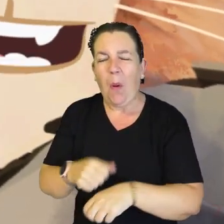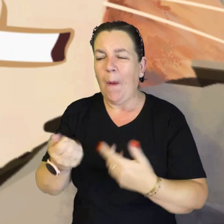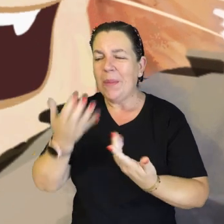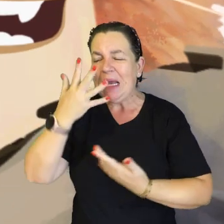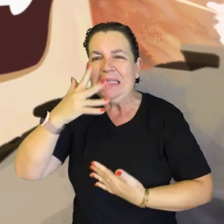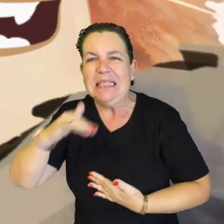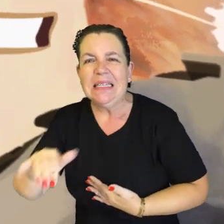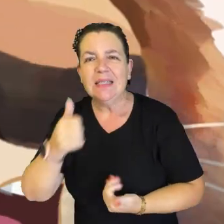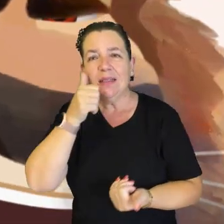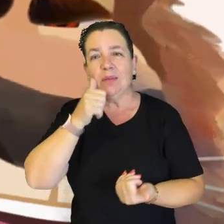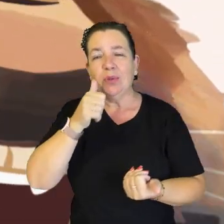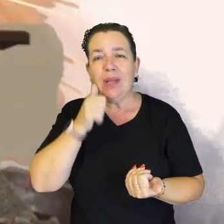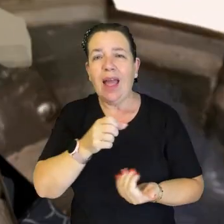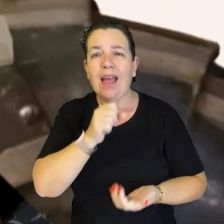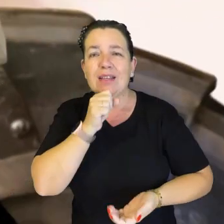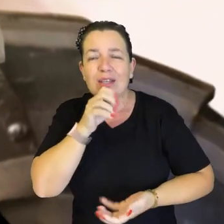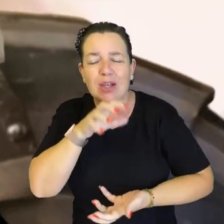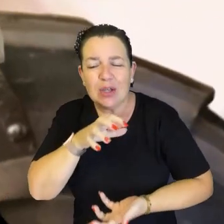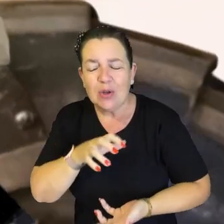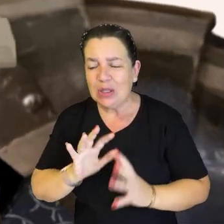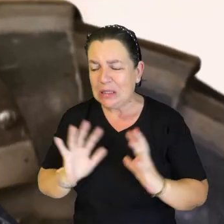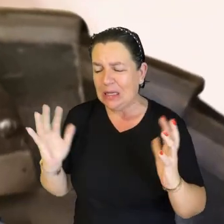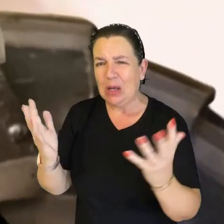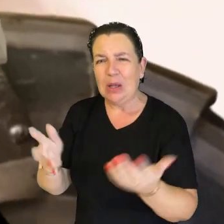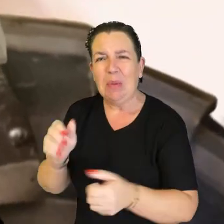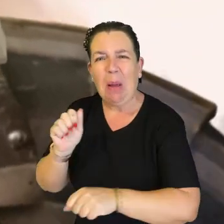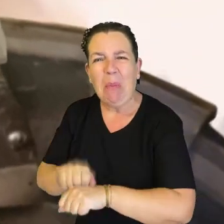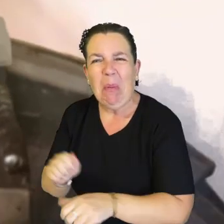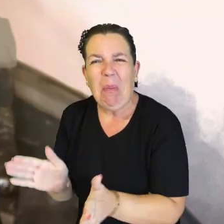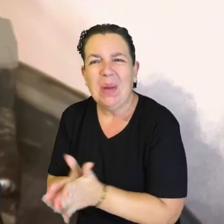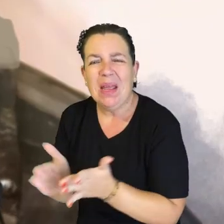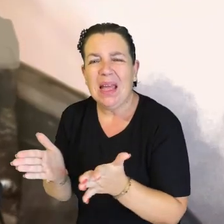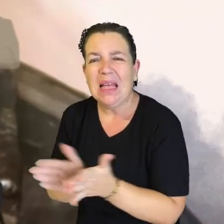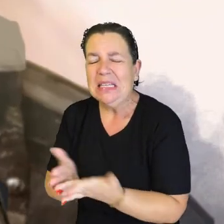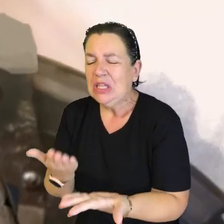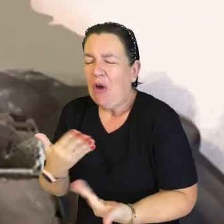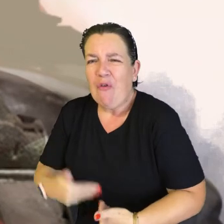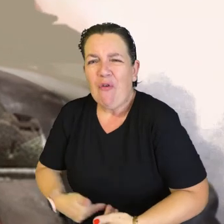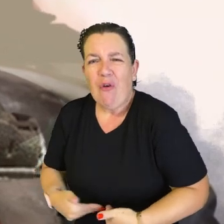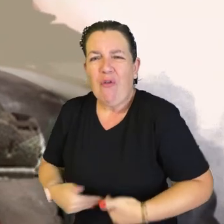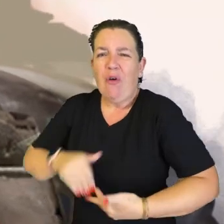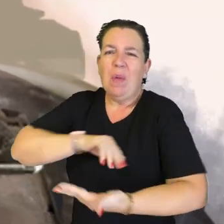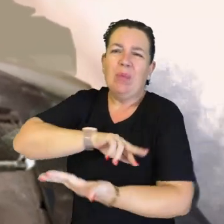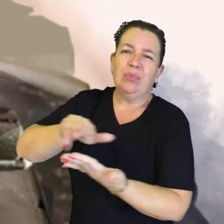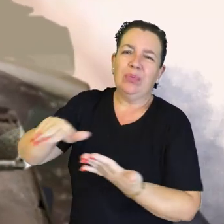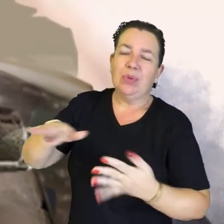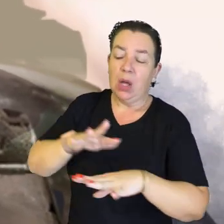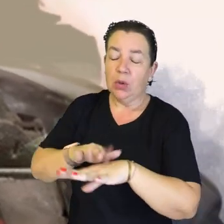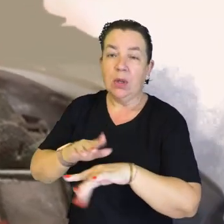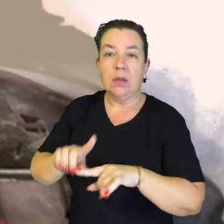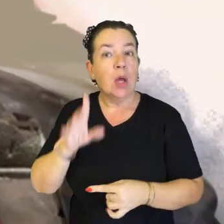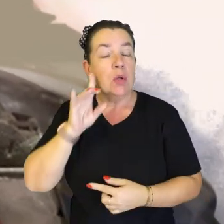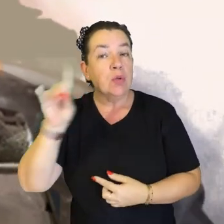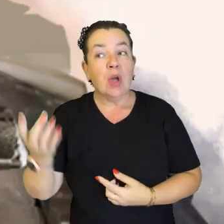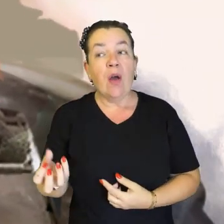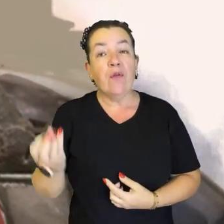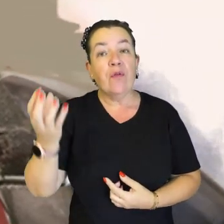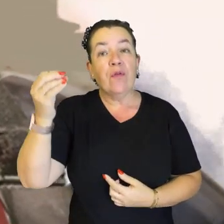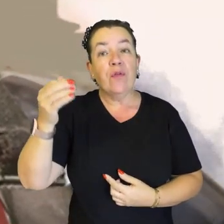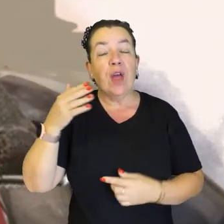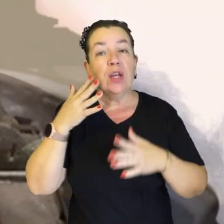mais pobres, cheios de crianças, mulheres, idosos, cercados pela miséria, pela fome e inúmeras doenças. Até que um